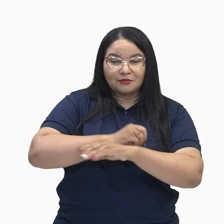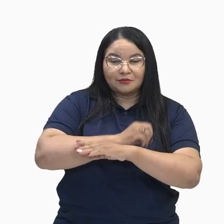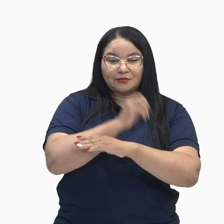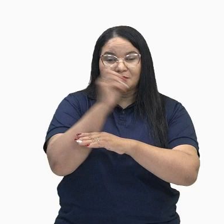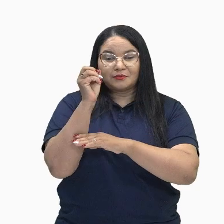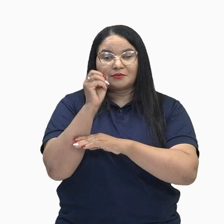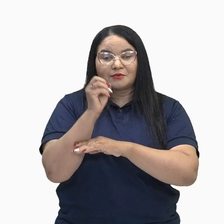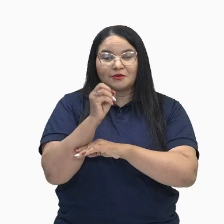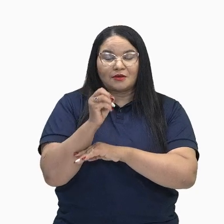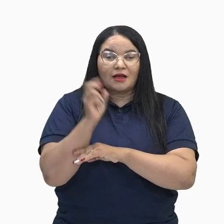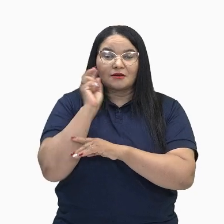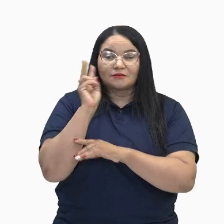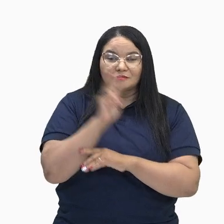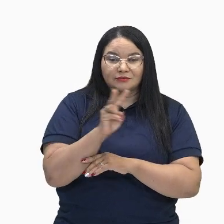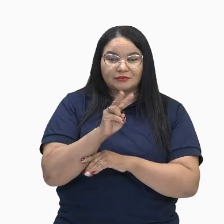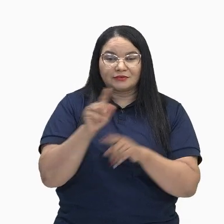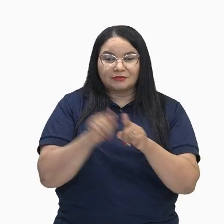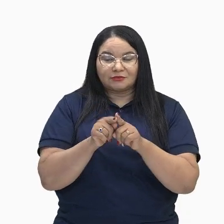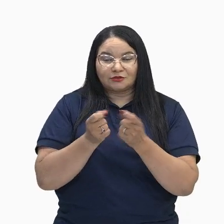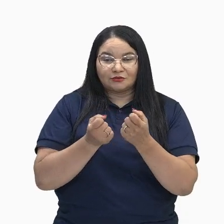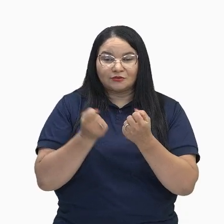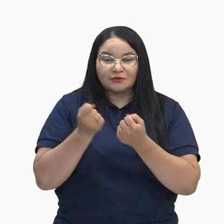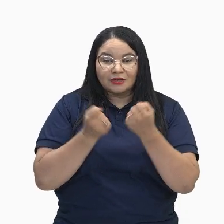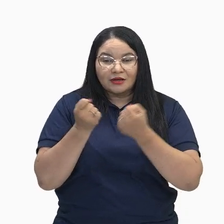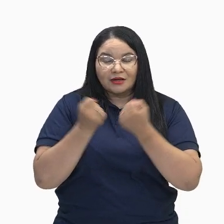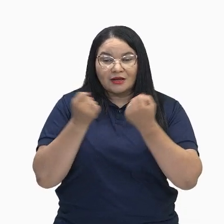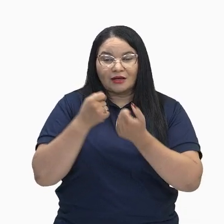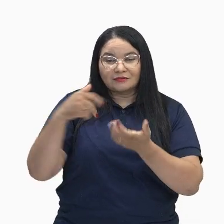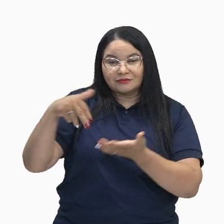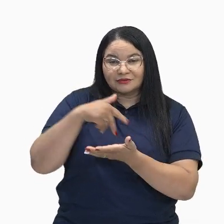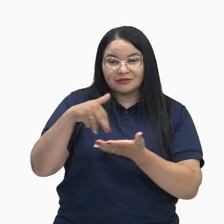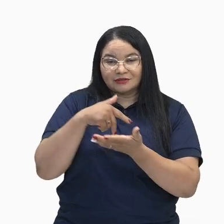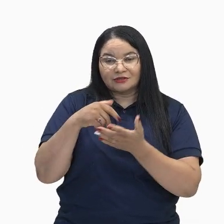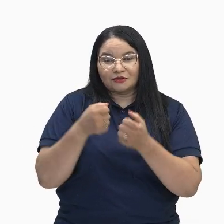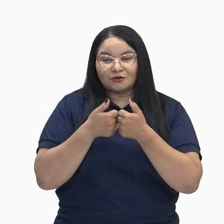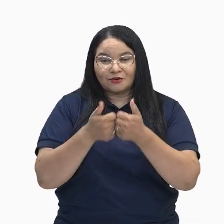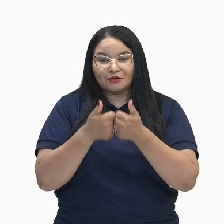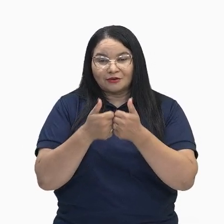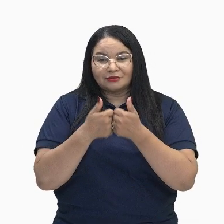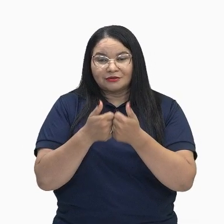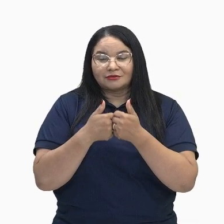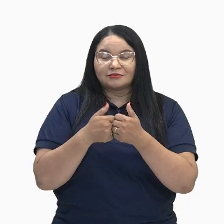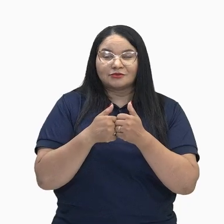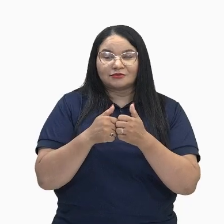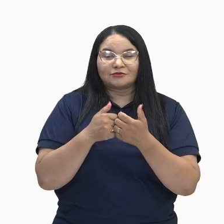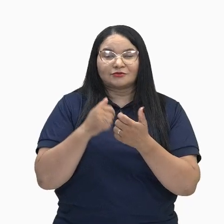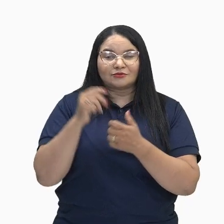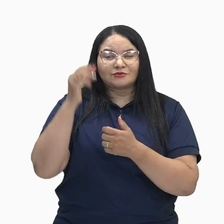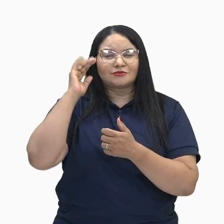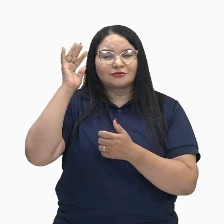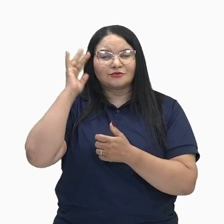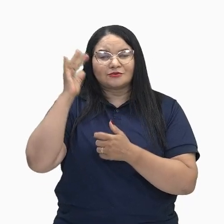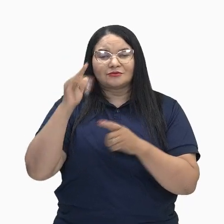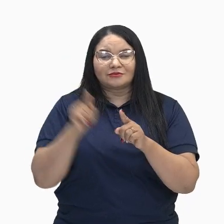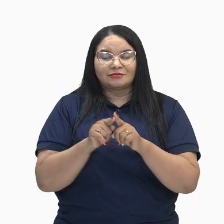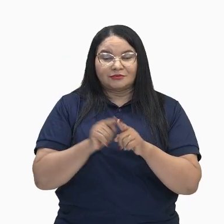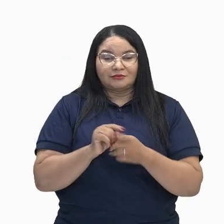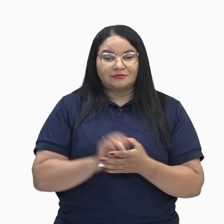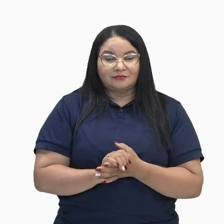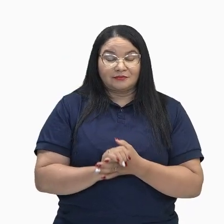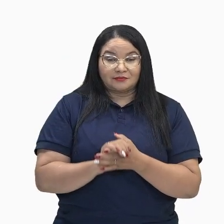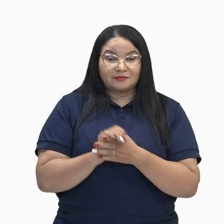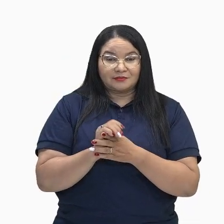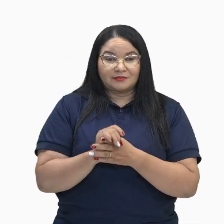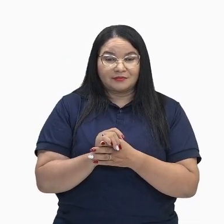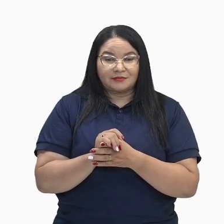no recolher de sonhos dizem: a cidade acorda com o novo amanhecer. Então, os carros dançam também, é outra forma de